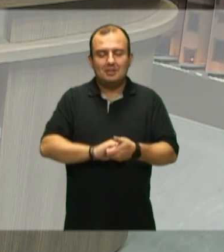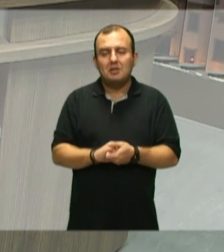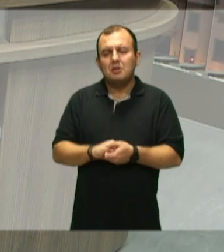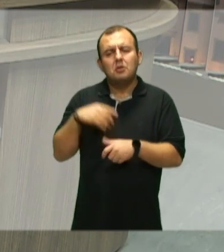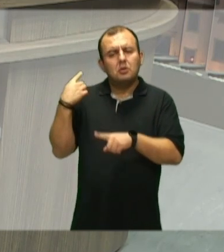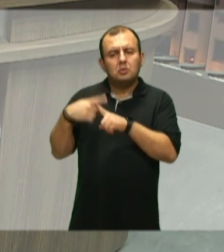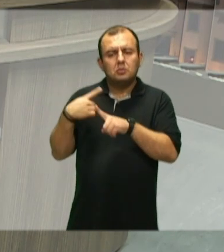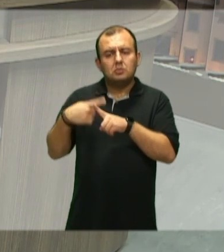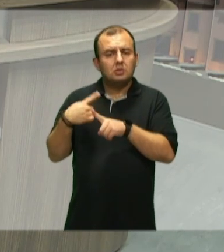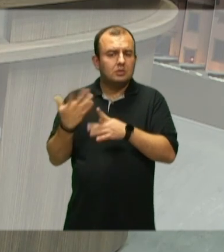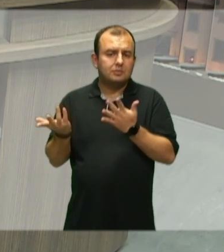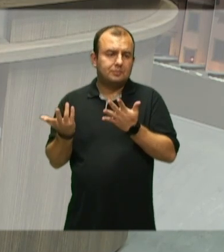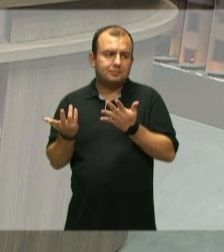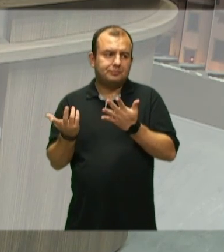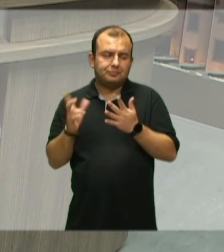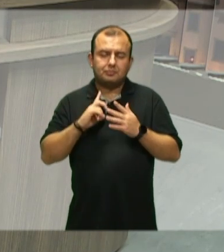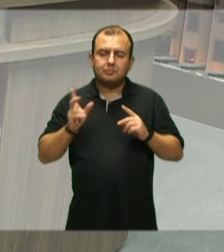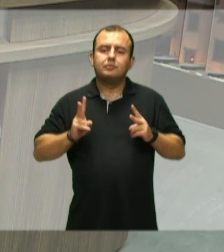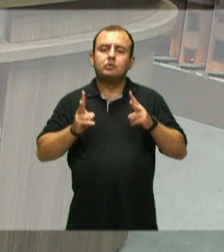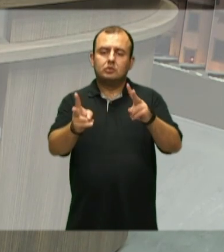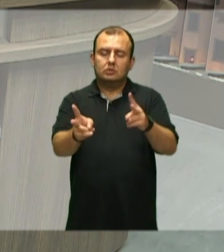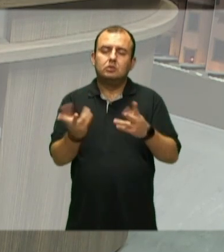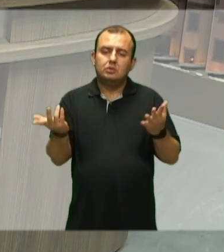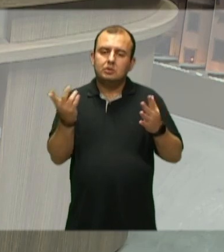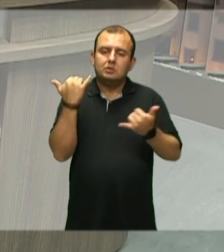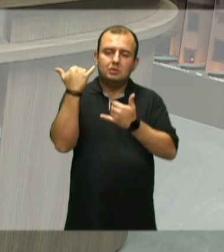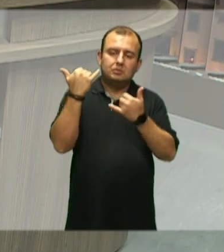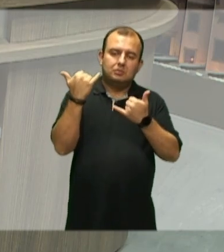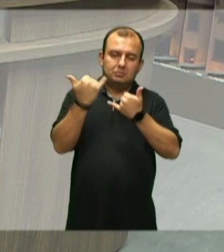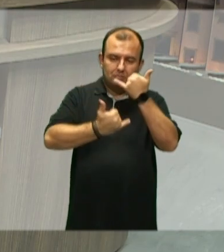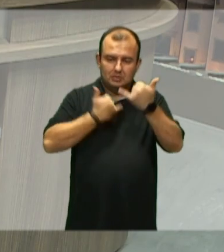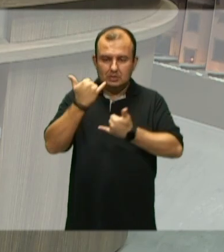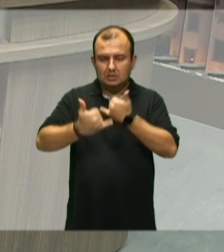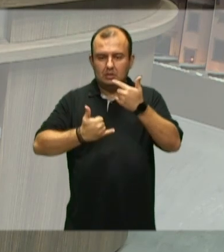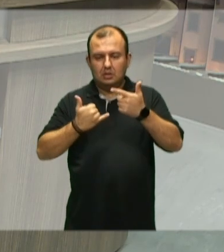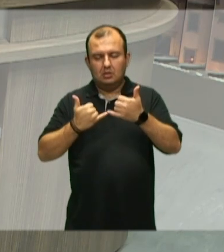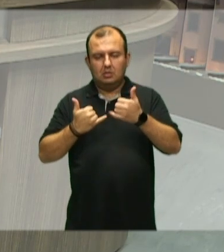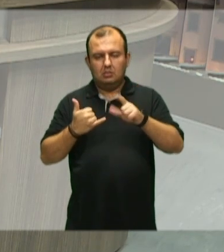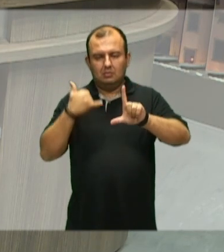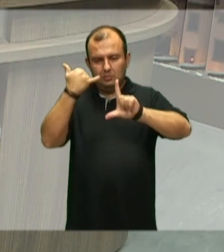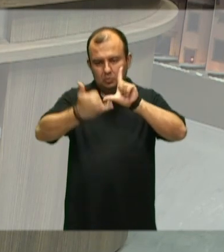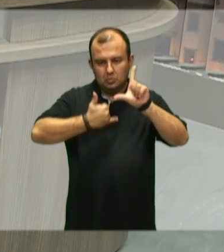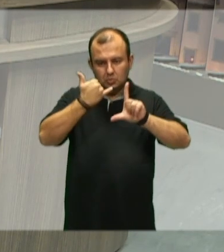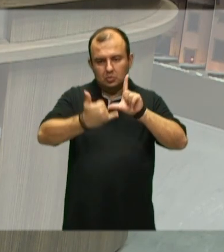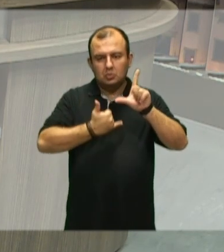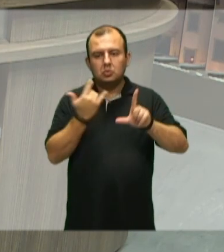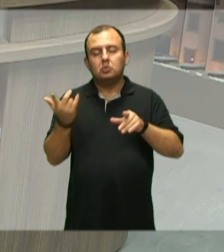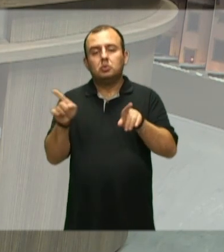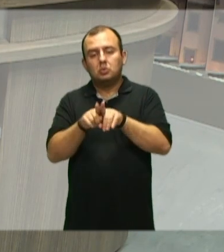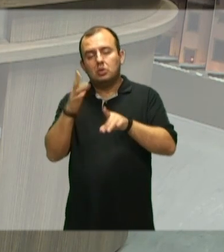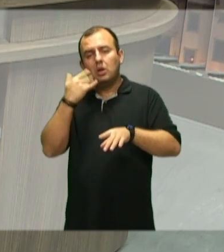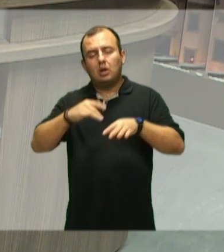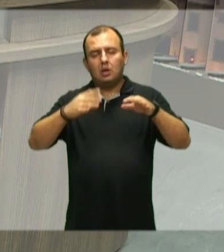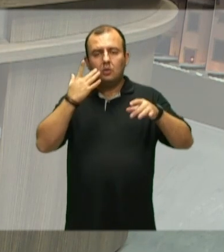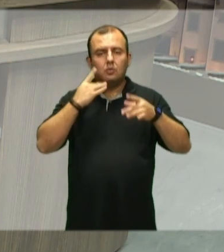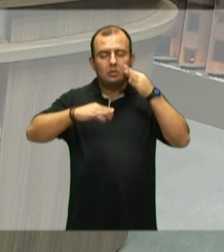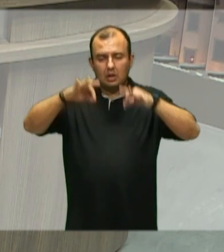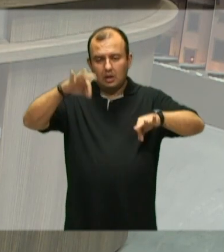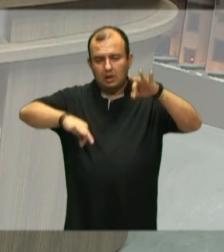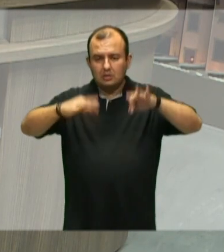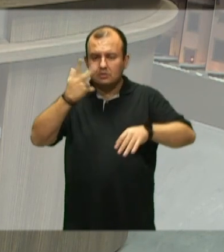E por quê? Apesar de ter sempre um caráter lúdico, né? Sim. O teatro infantil deve ser levado a